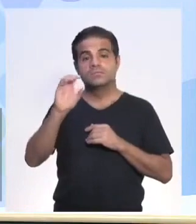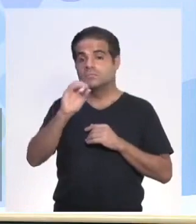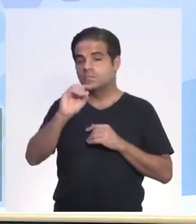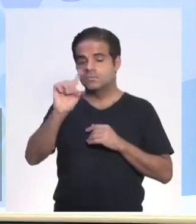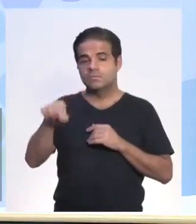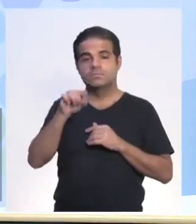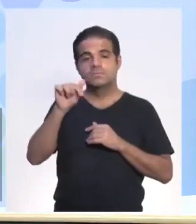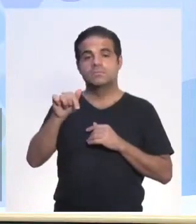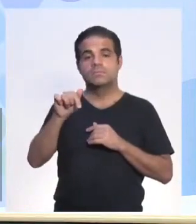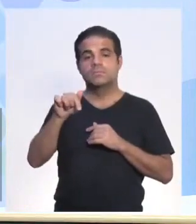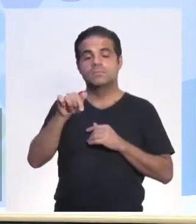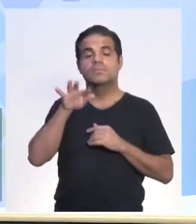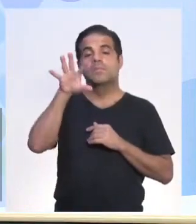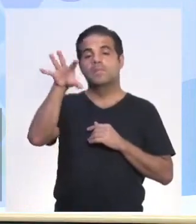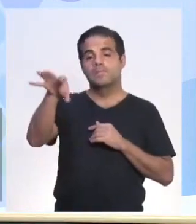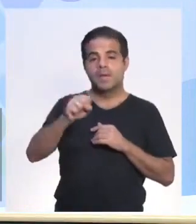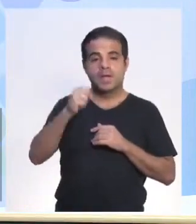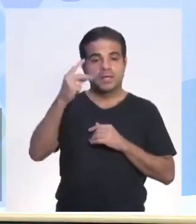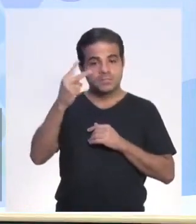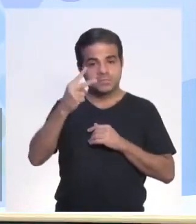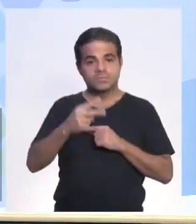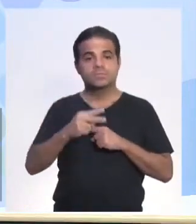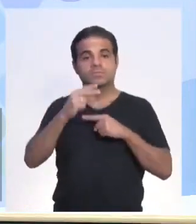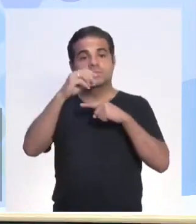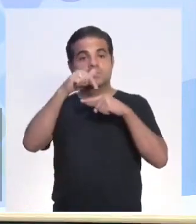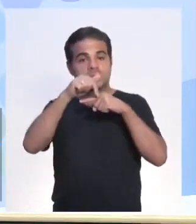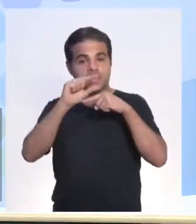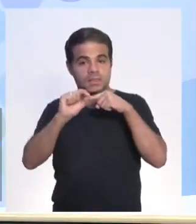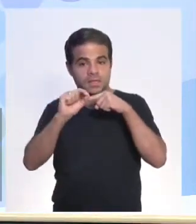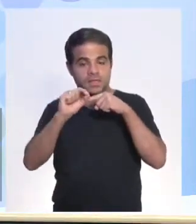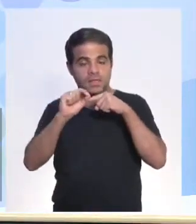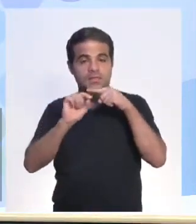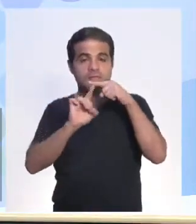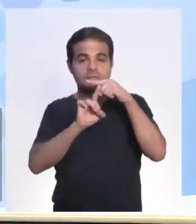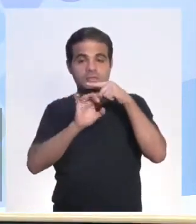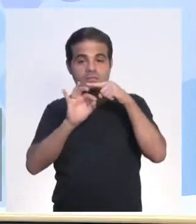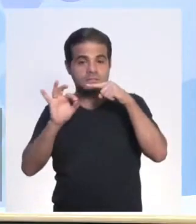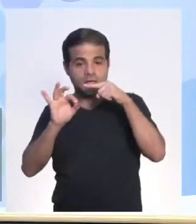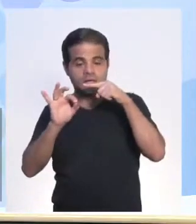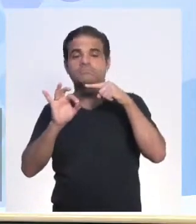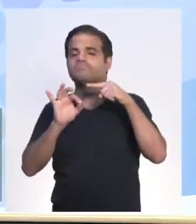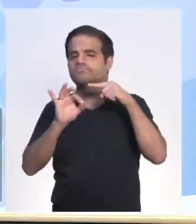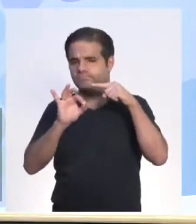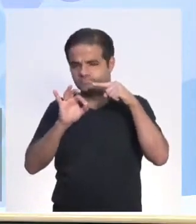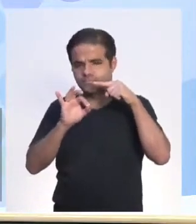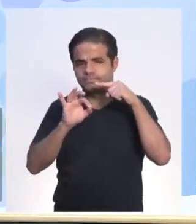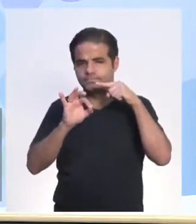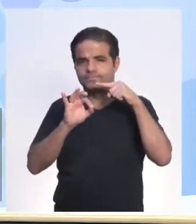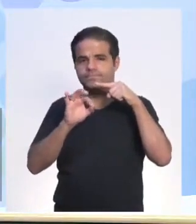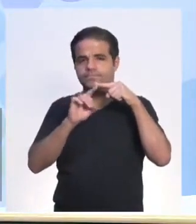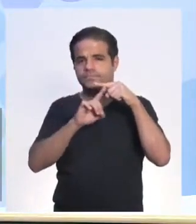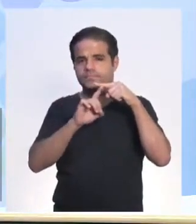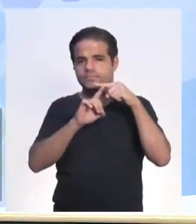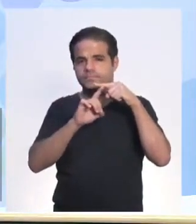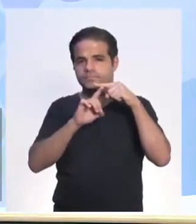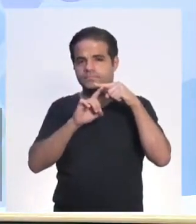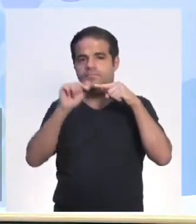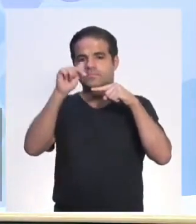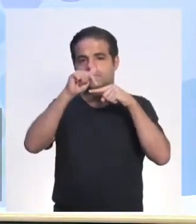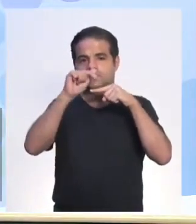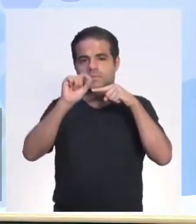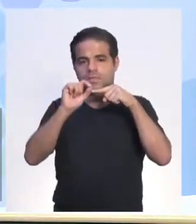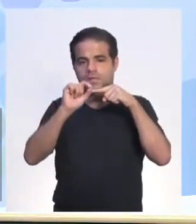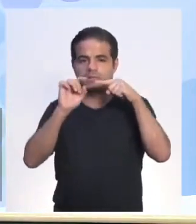0,7. Pego a segunda fração. 70 centésimos, ou 70 sobre